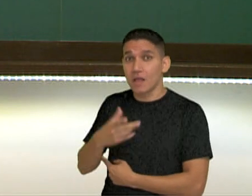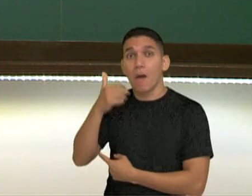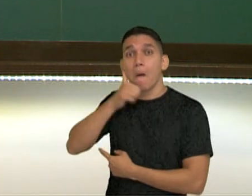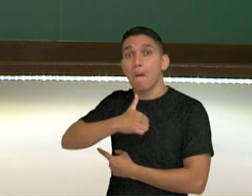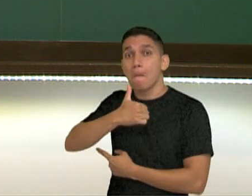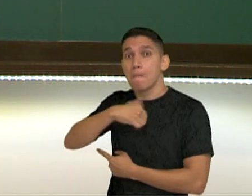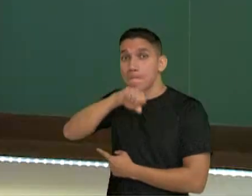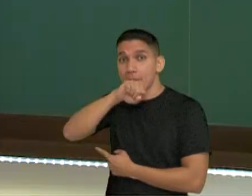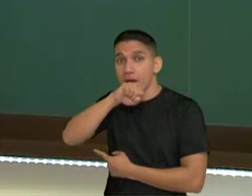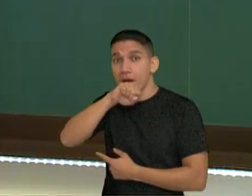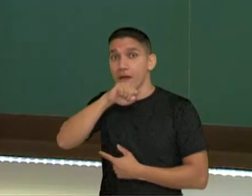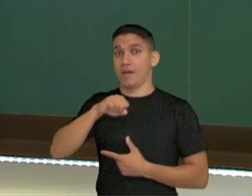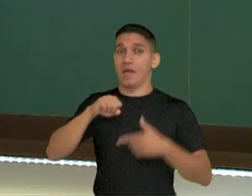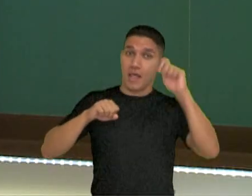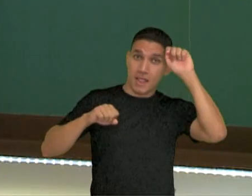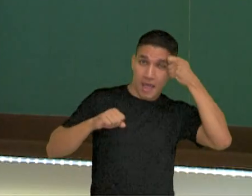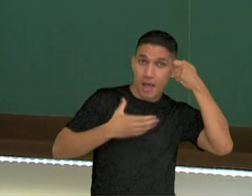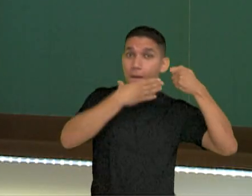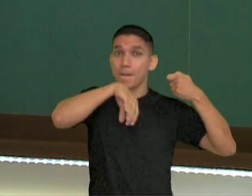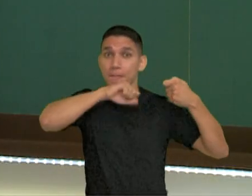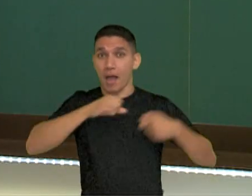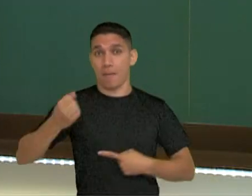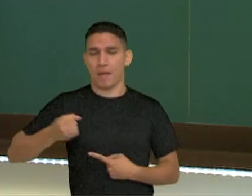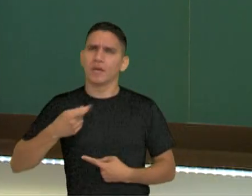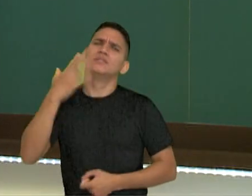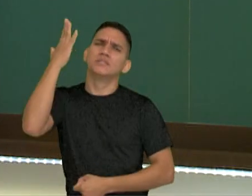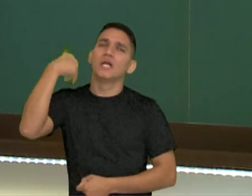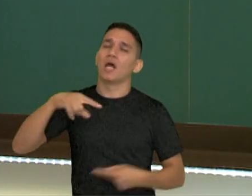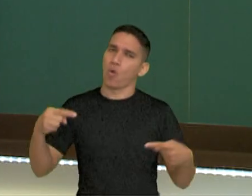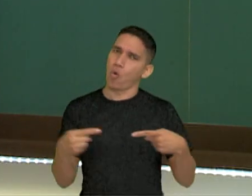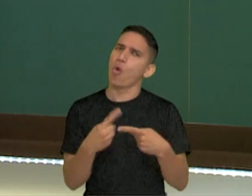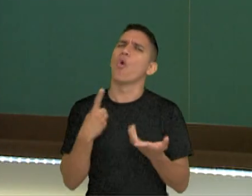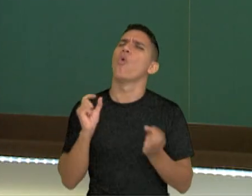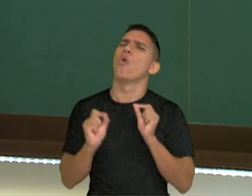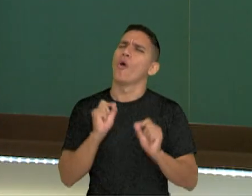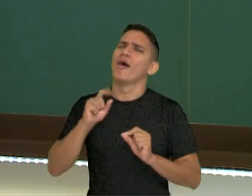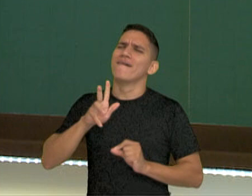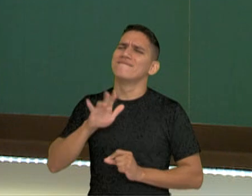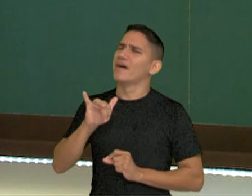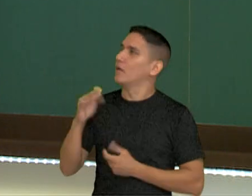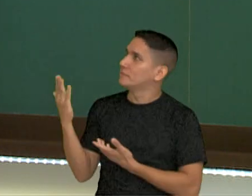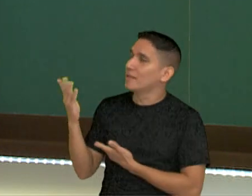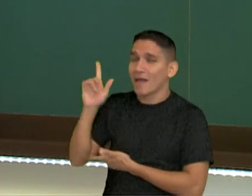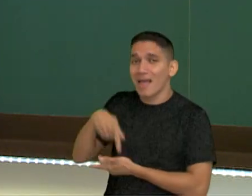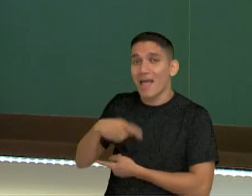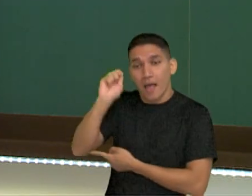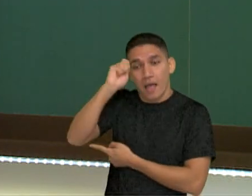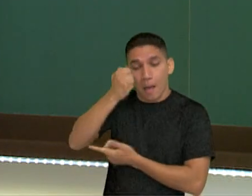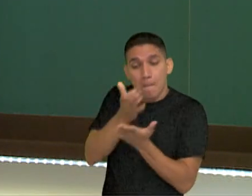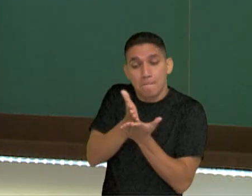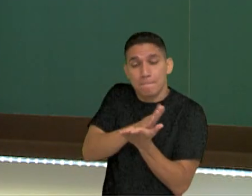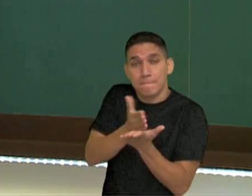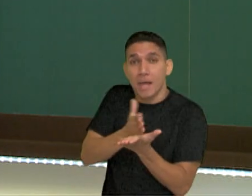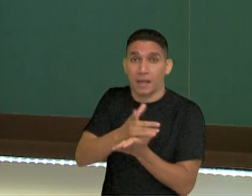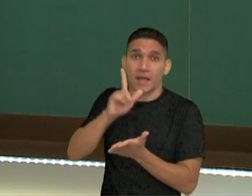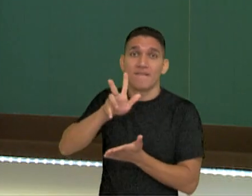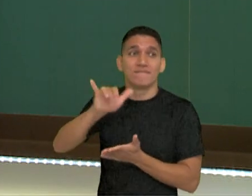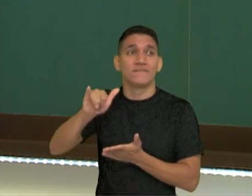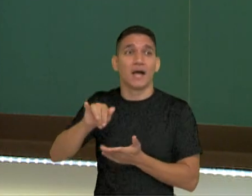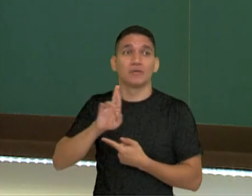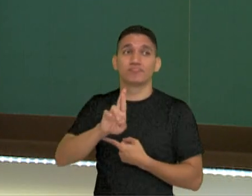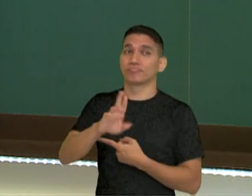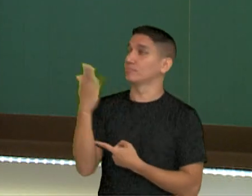ela é filha de pai branco e mãe negra, você concorda comigo que ela vai ser a mulata média? Porque ela vai ter Nzão, Nzinho, Bzão,